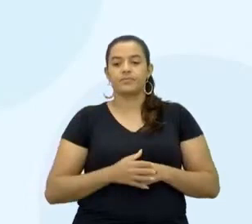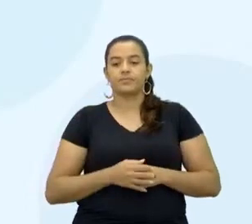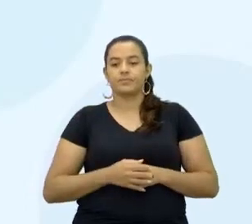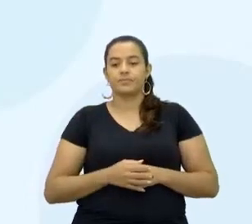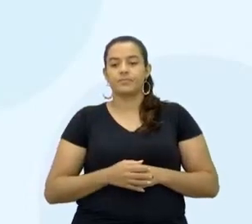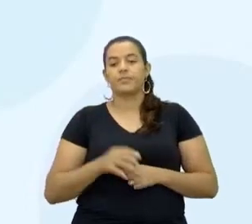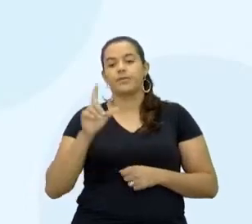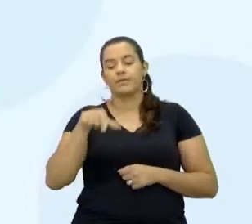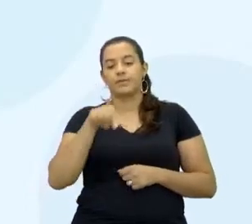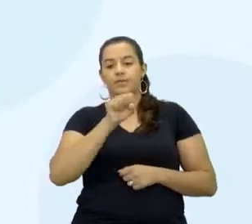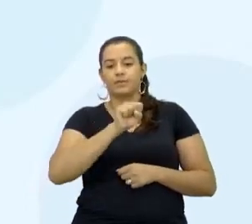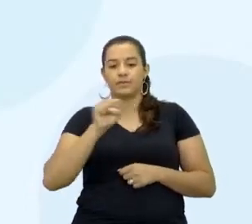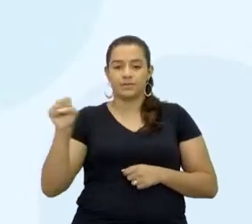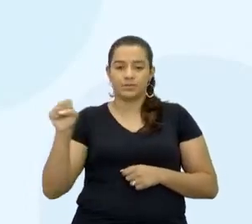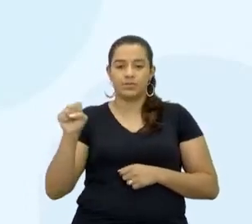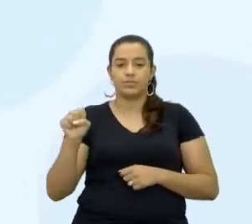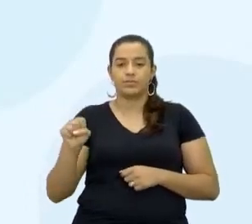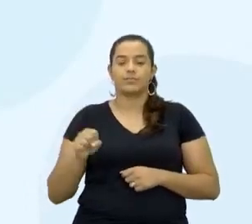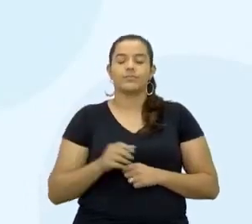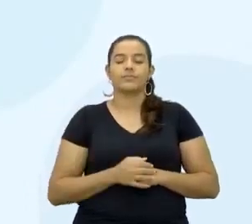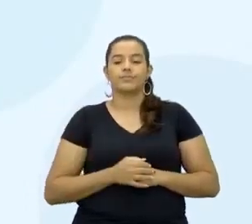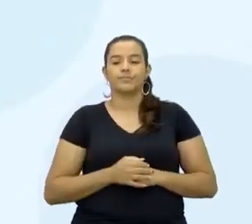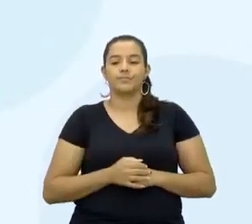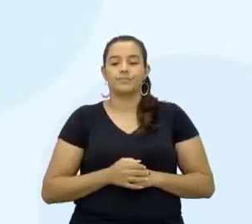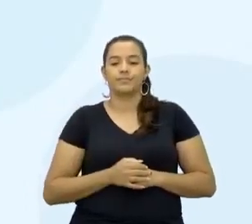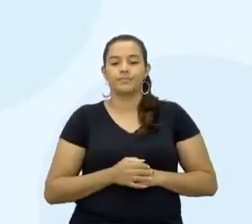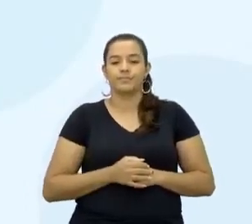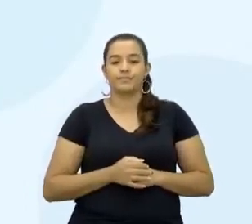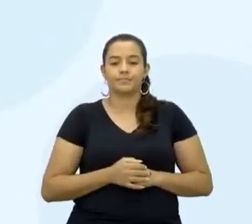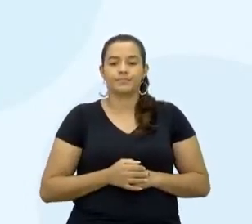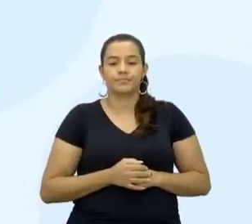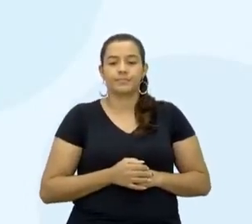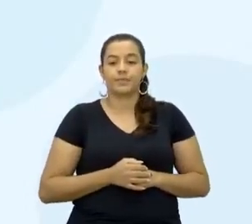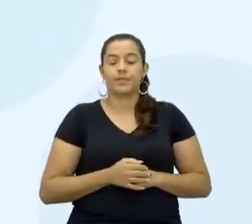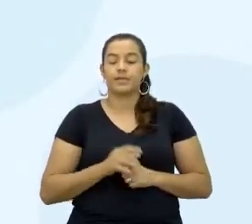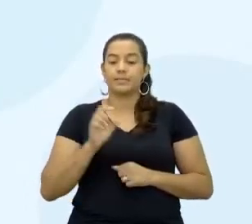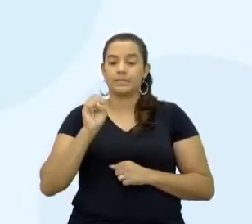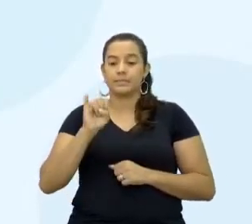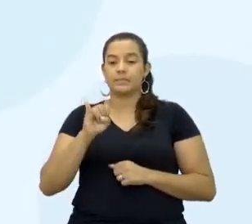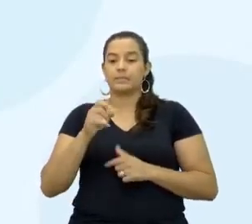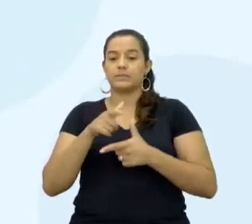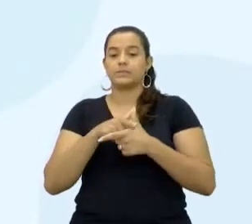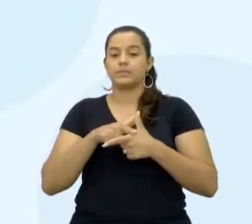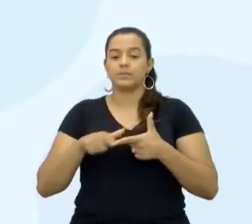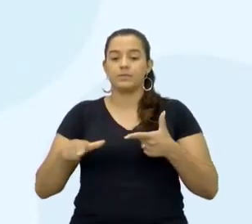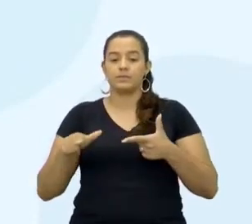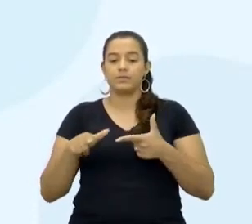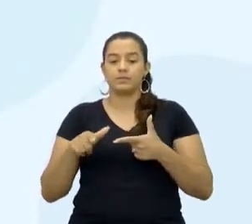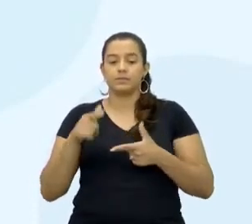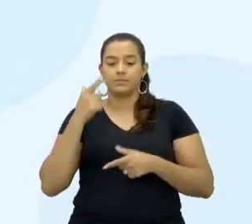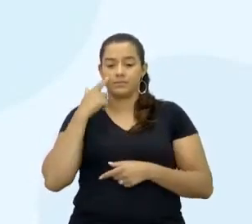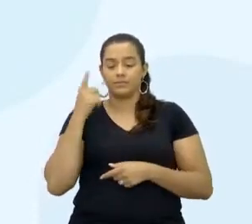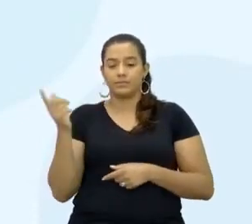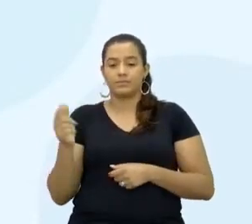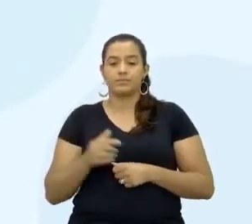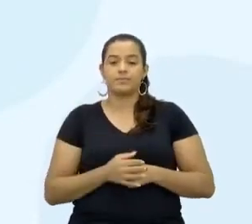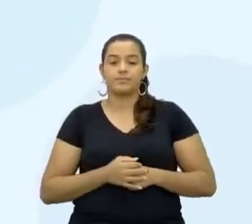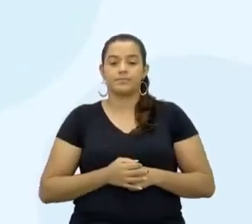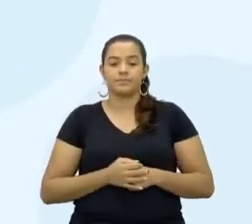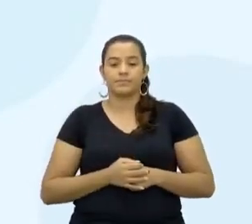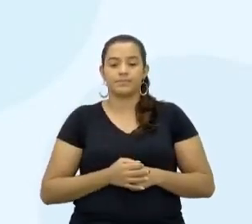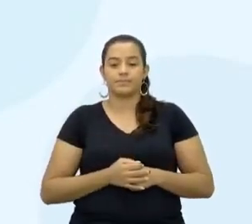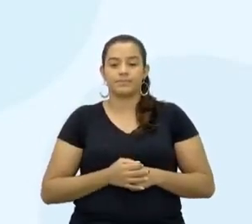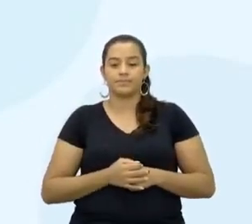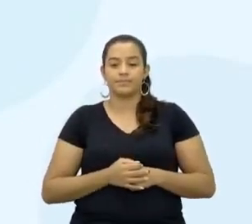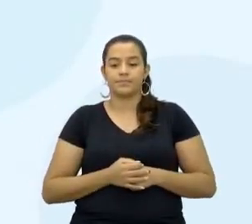dar em segundo, porque a gente está no Sistema Internacional. Se eu quiser fazer essa divisão, tomara que eu não erre, ó, vou fazer aqui a conta,